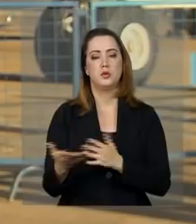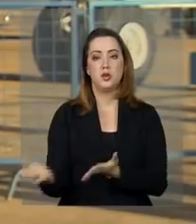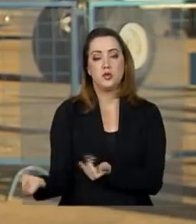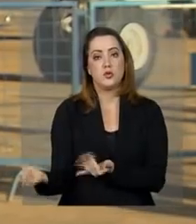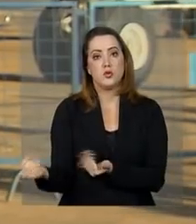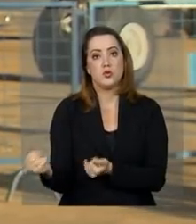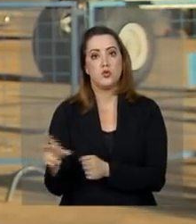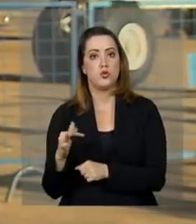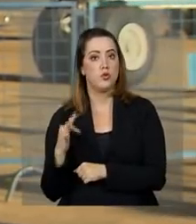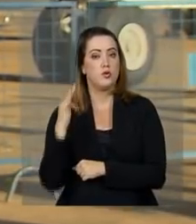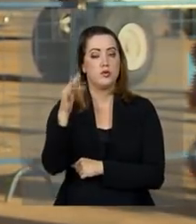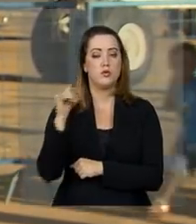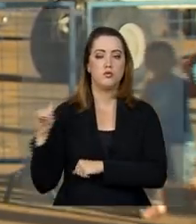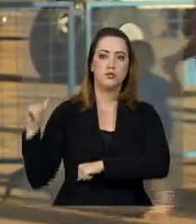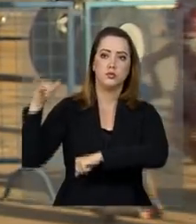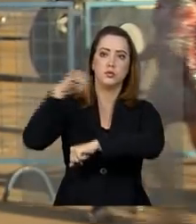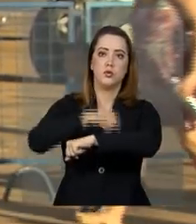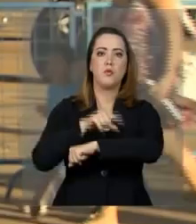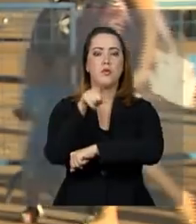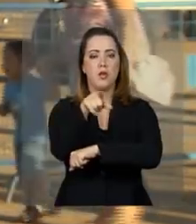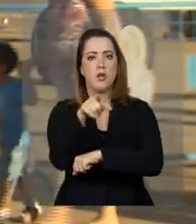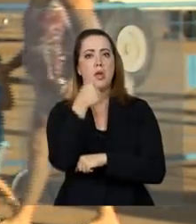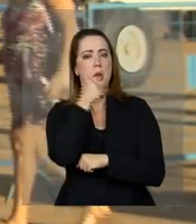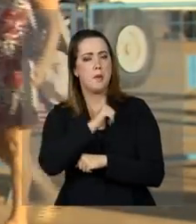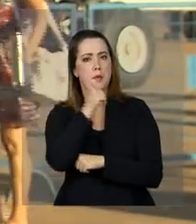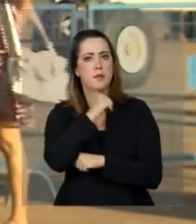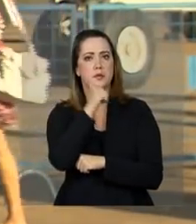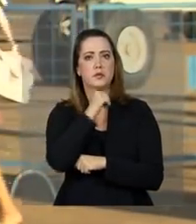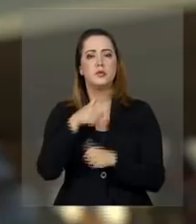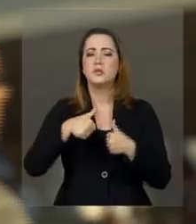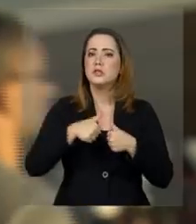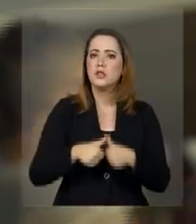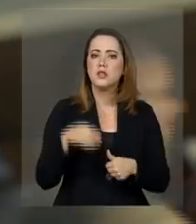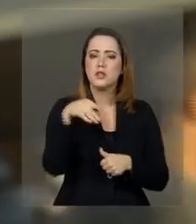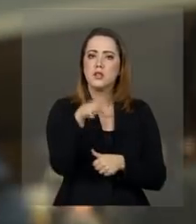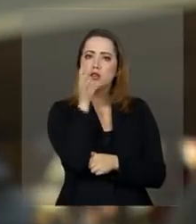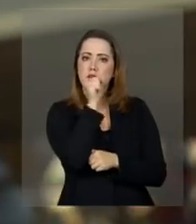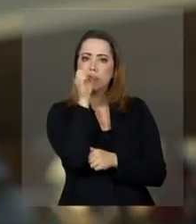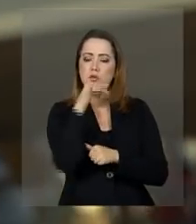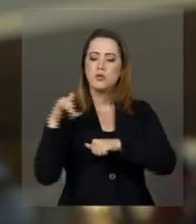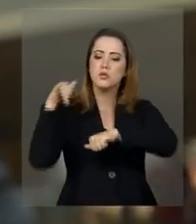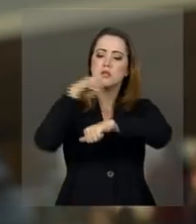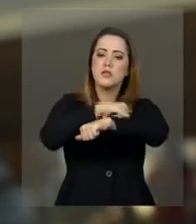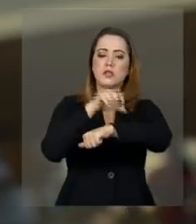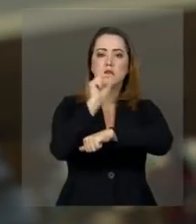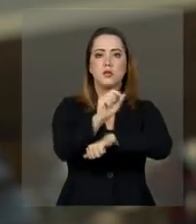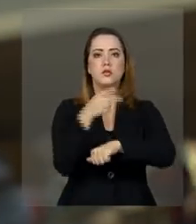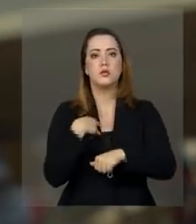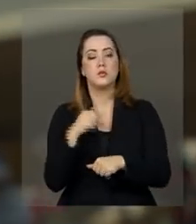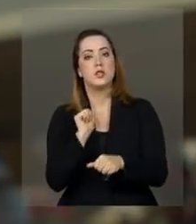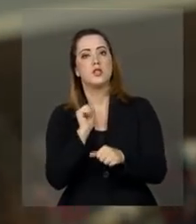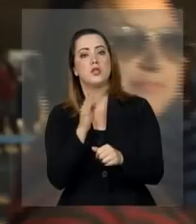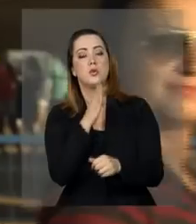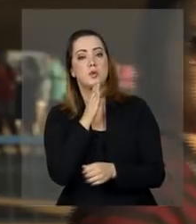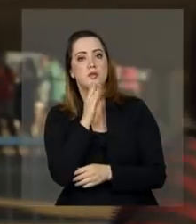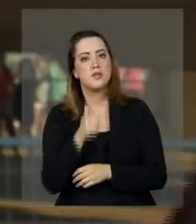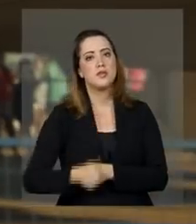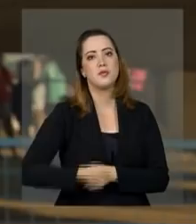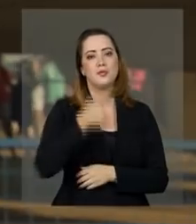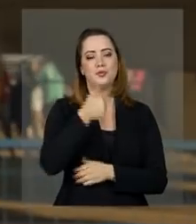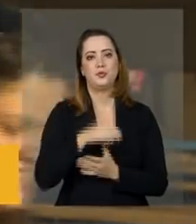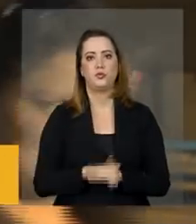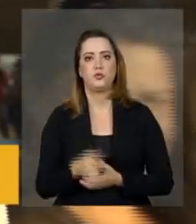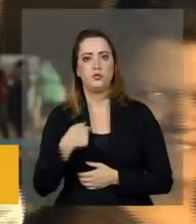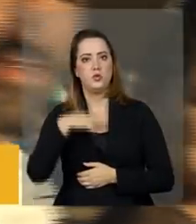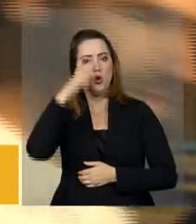aviadores. Gabriela esteve no Sábado Aéreo, em Brasília, para assistir ao show e também para conhecer mais de perto sua futura profissão. Um dos meus maiores